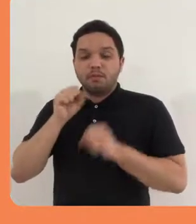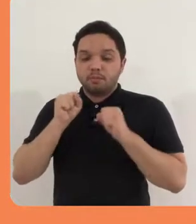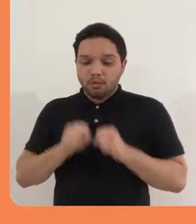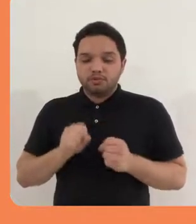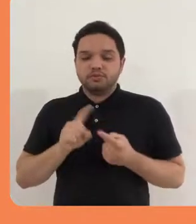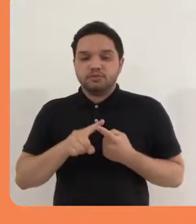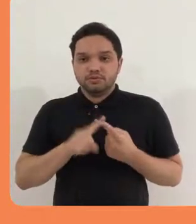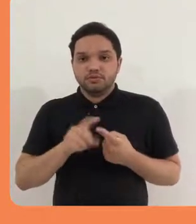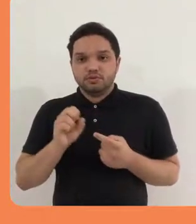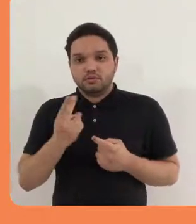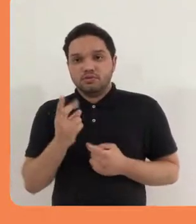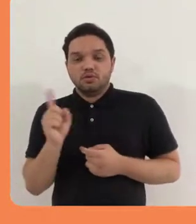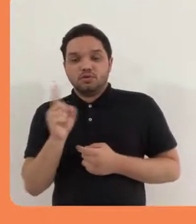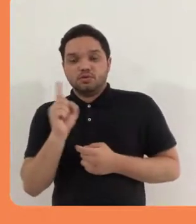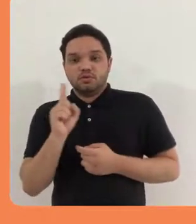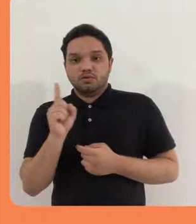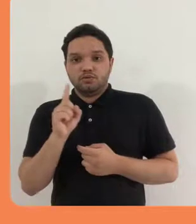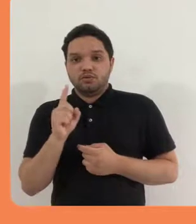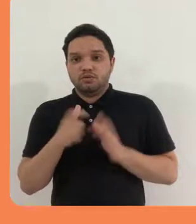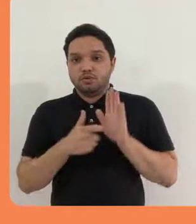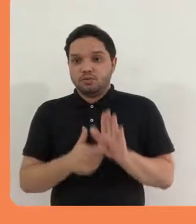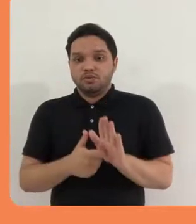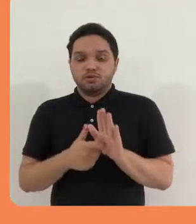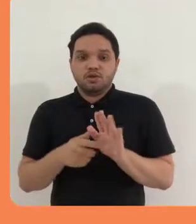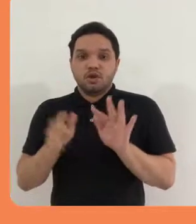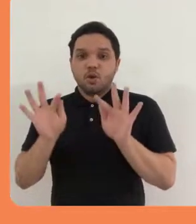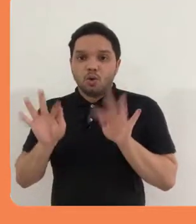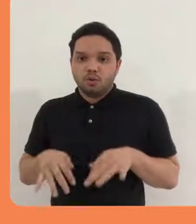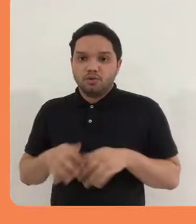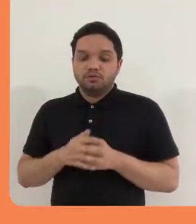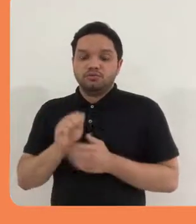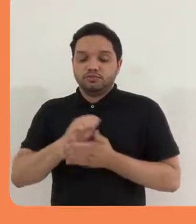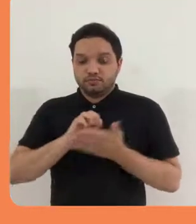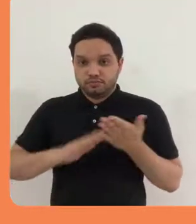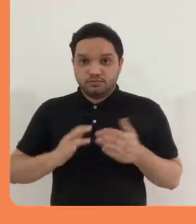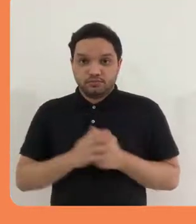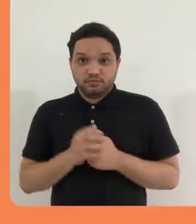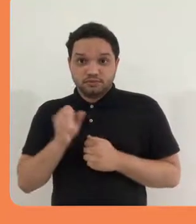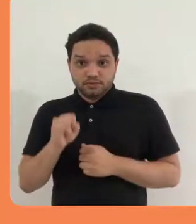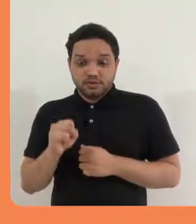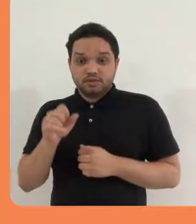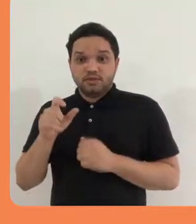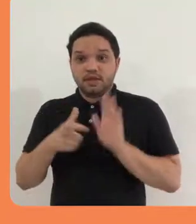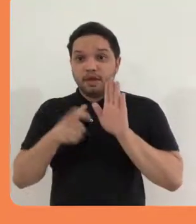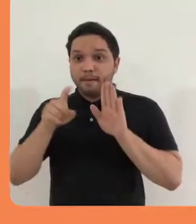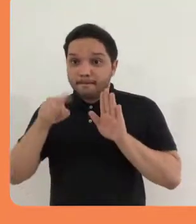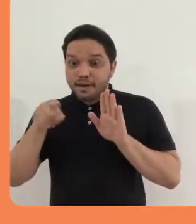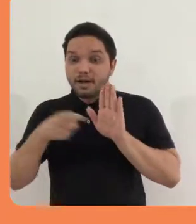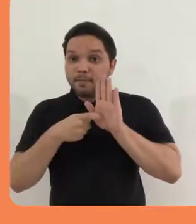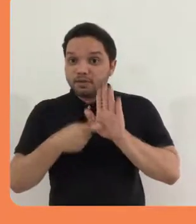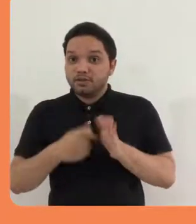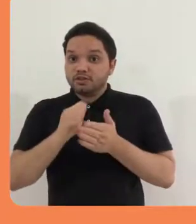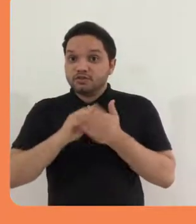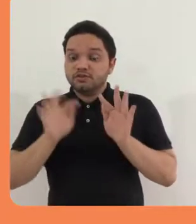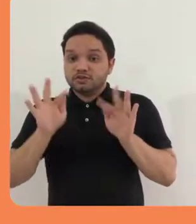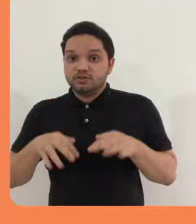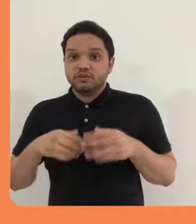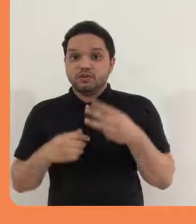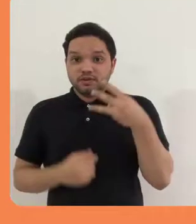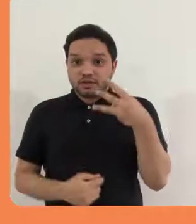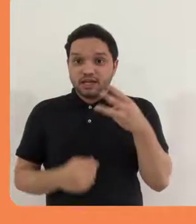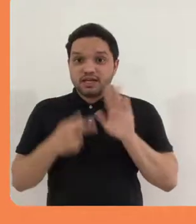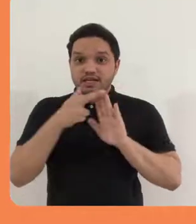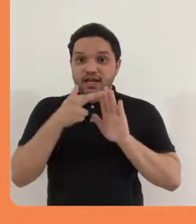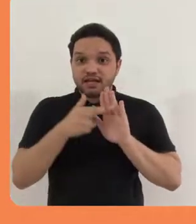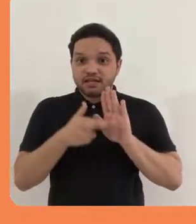Então, com esse bloco, o seu aluno poderá visualizar quantas atividades